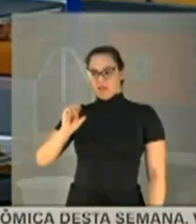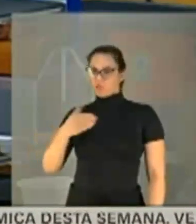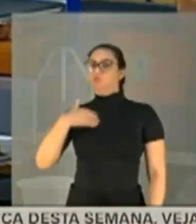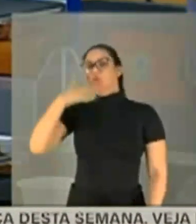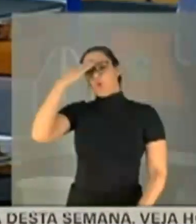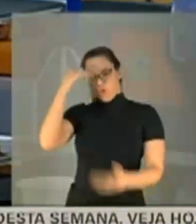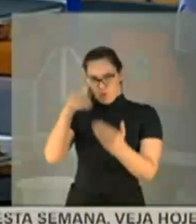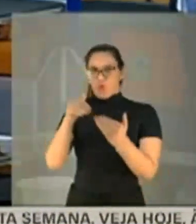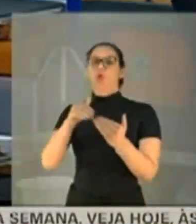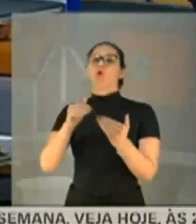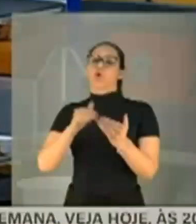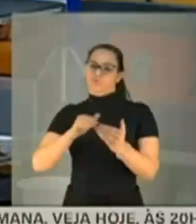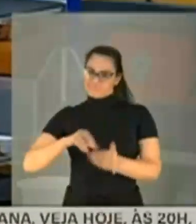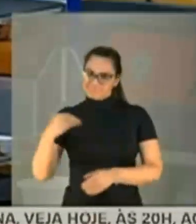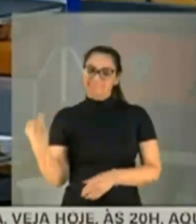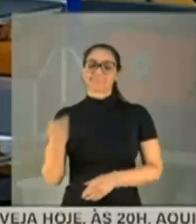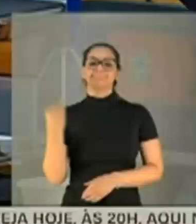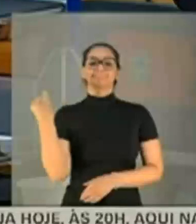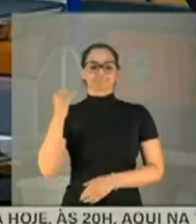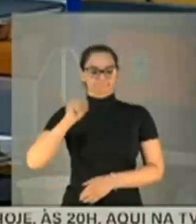importante e vou além,